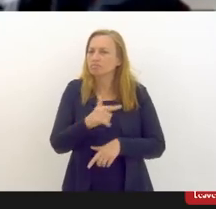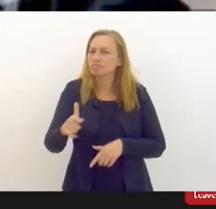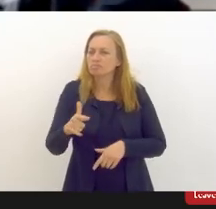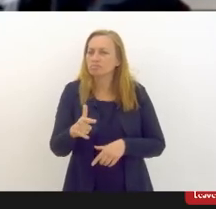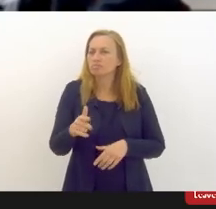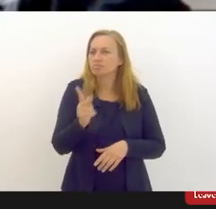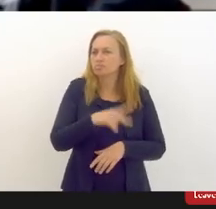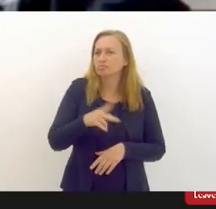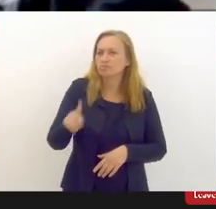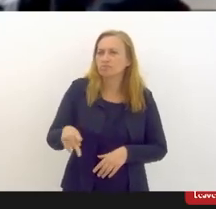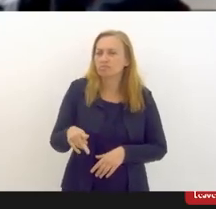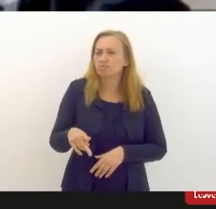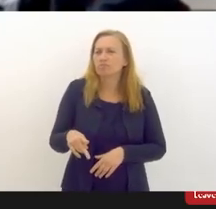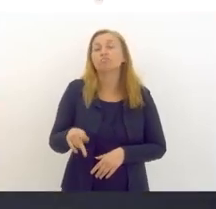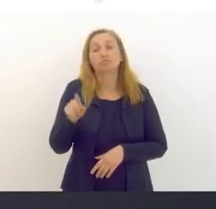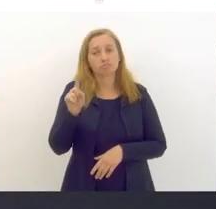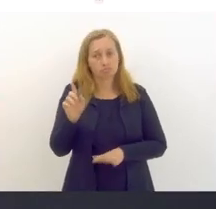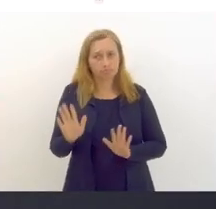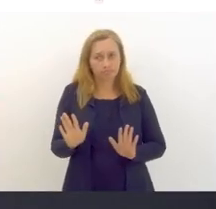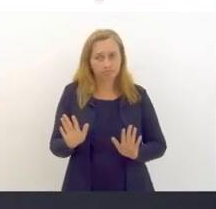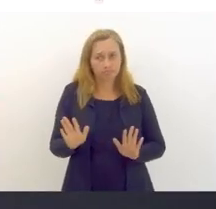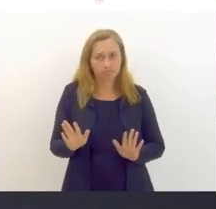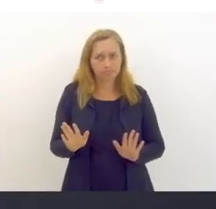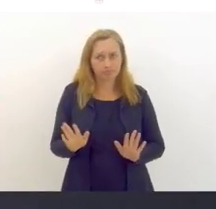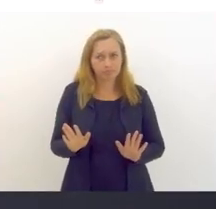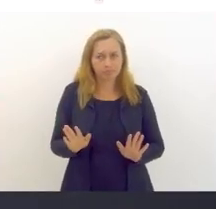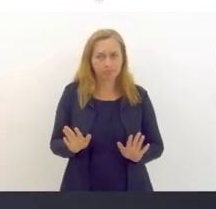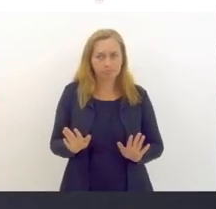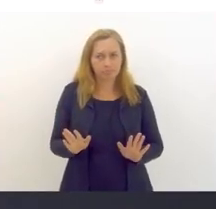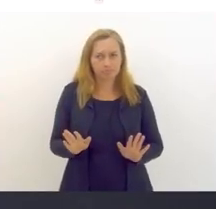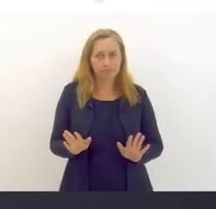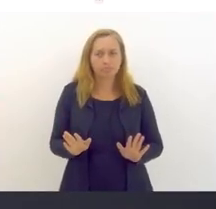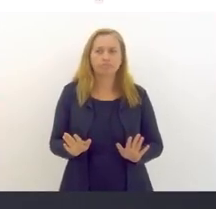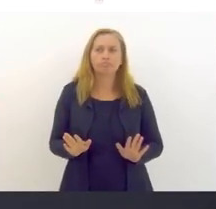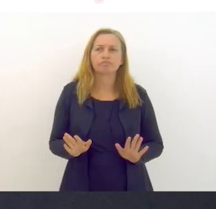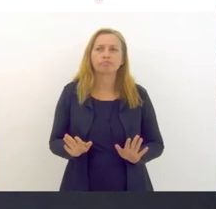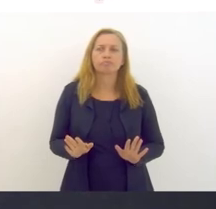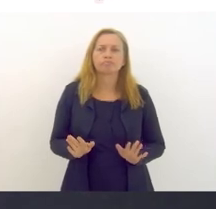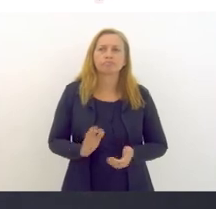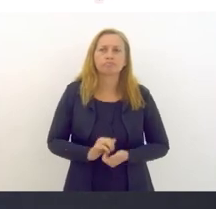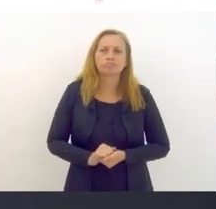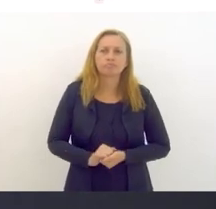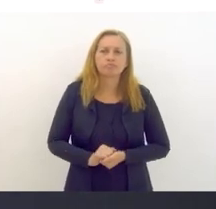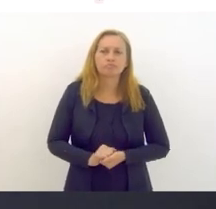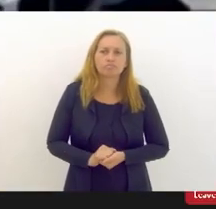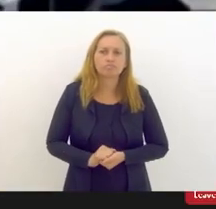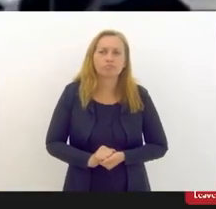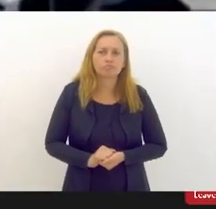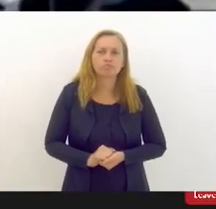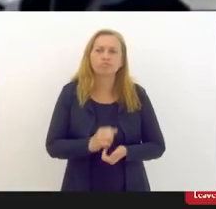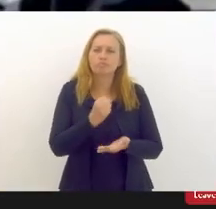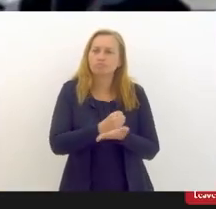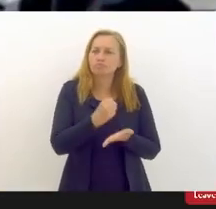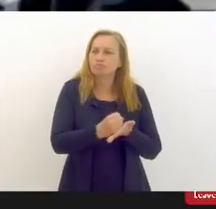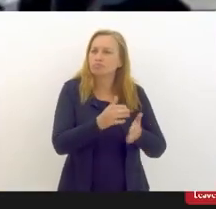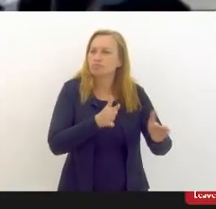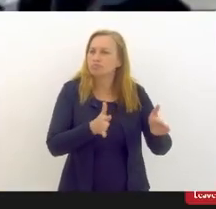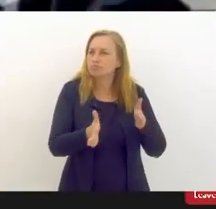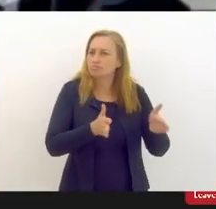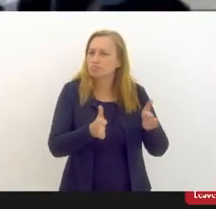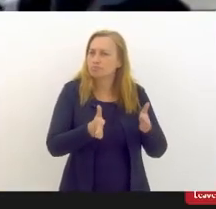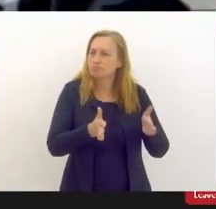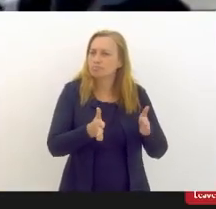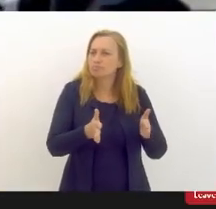isso. Isso tá, evoluiu? Isso... A gente teve aí contrato para determinado ingressando e